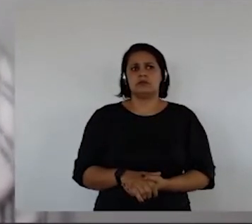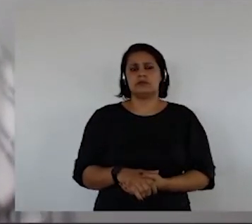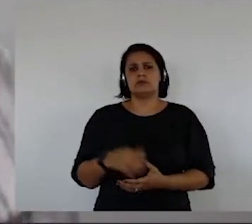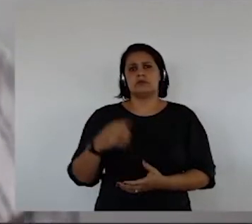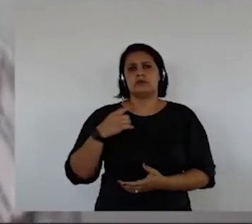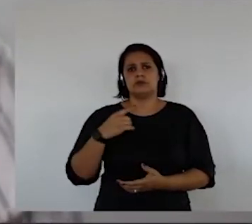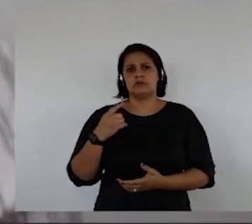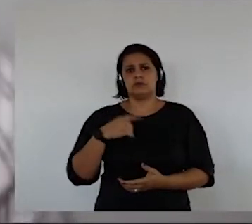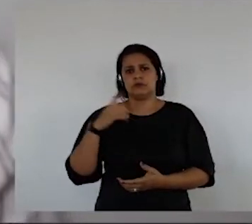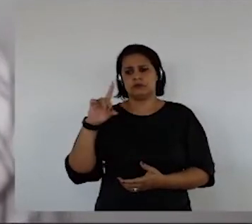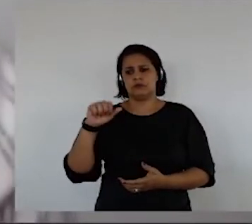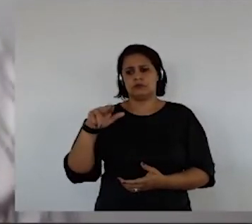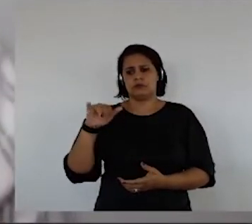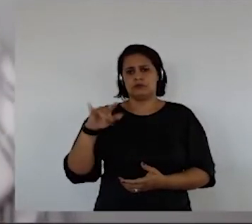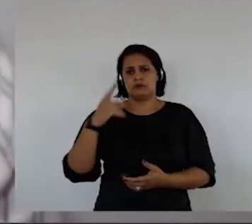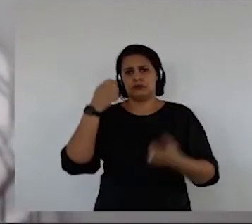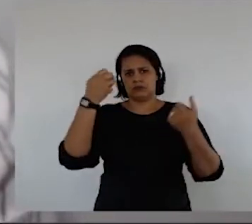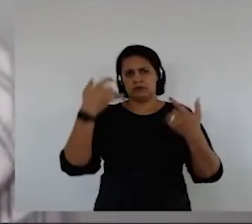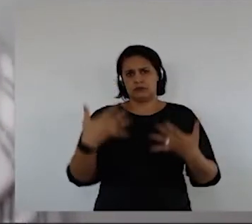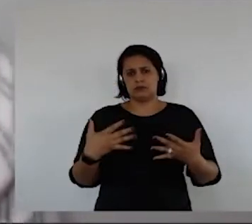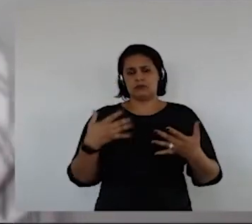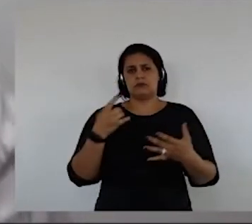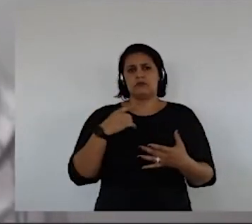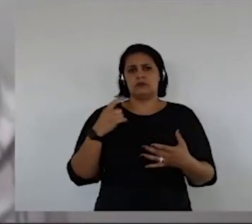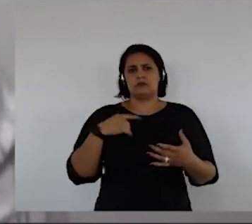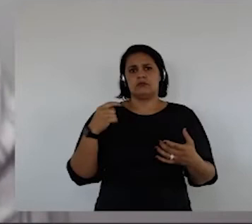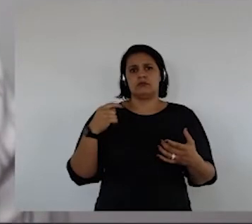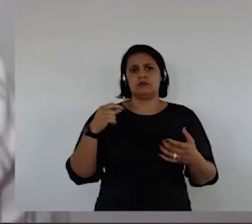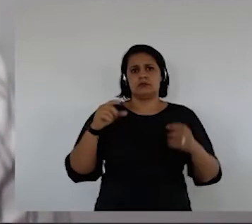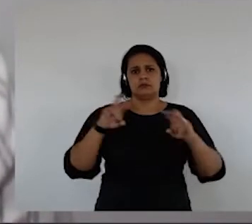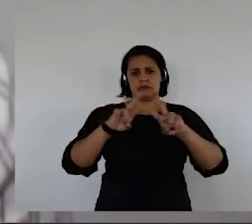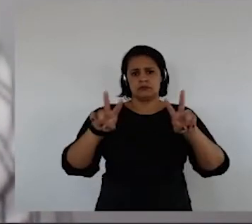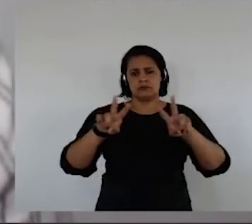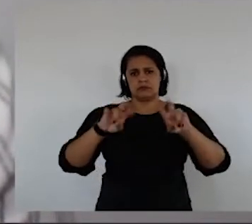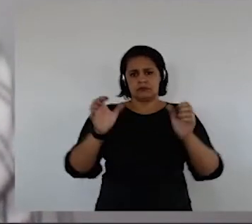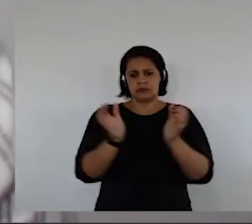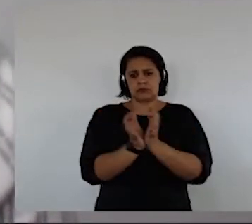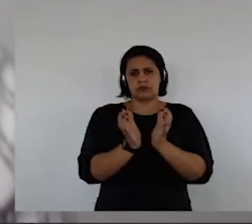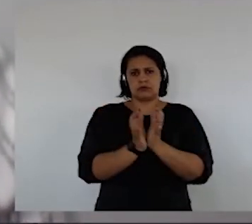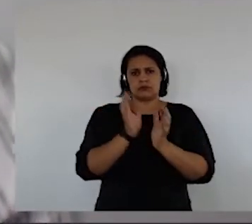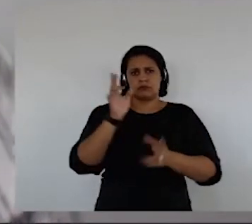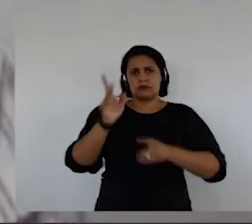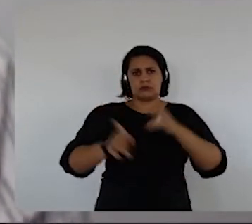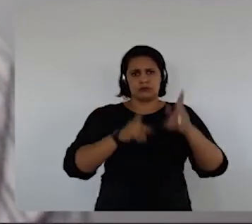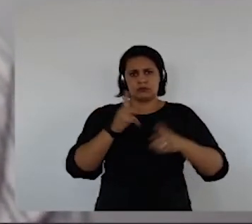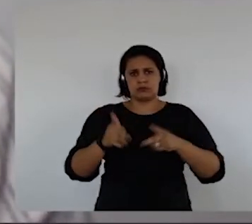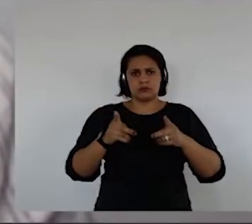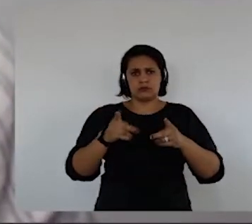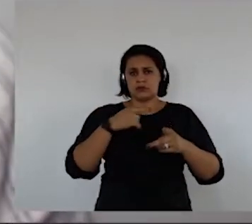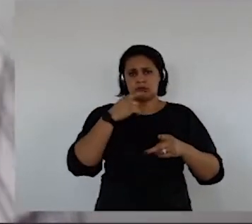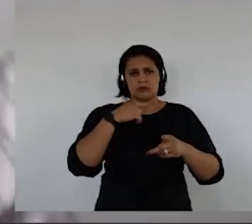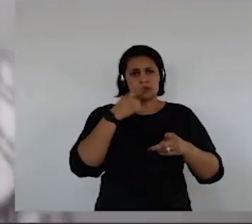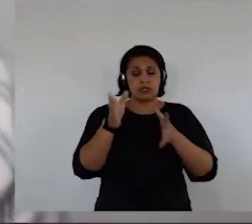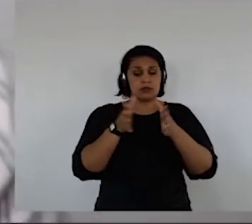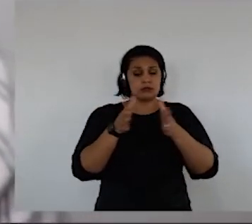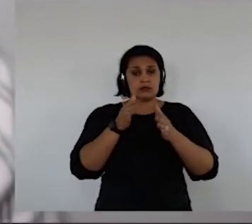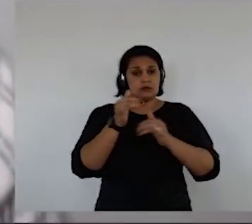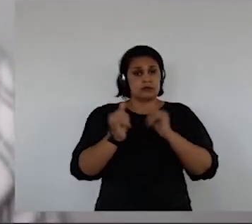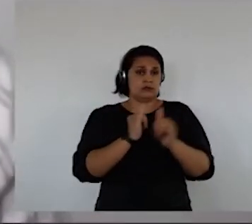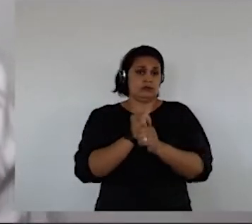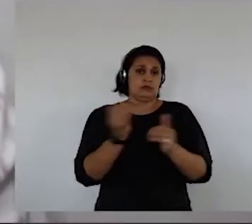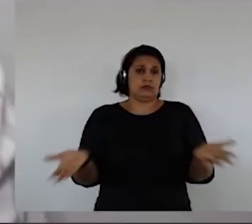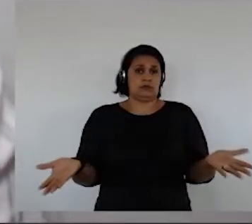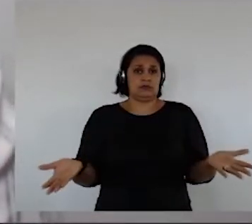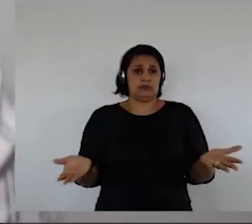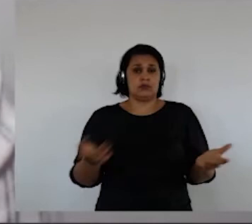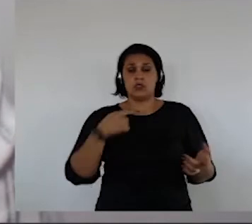Dani trouxe, a gente está falando também de uma parcela da população da advocacia que não tem acesso à internet. E aquelas advogadas